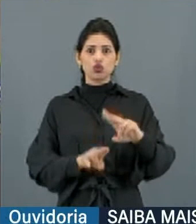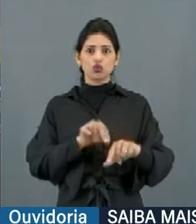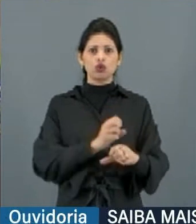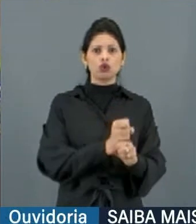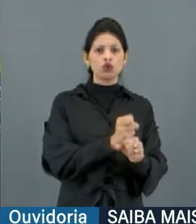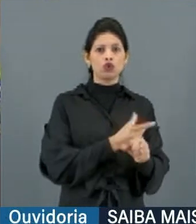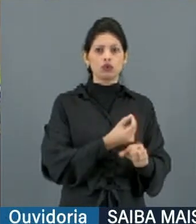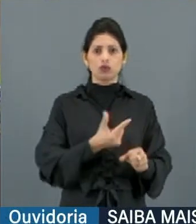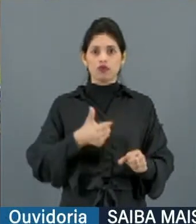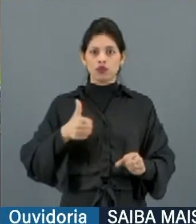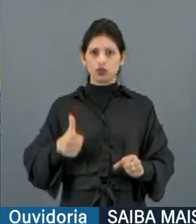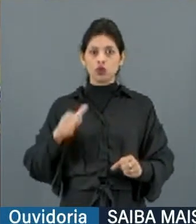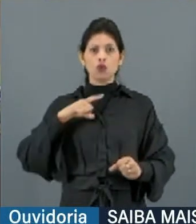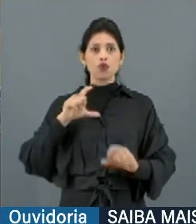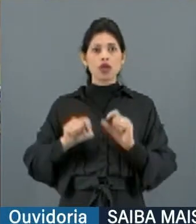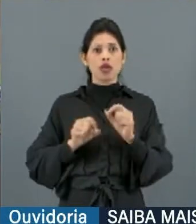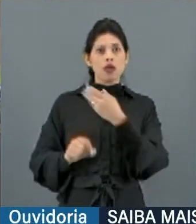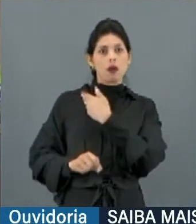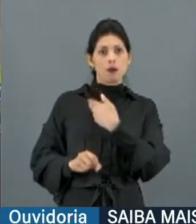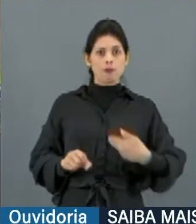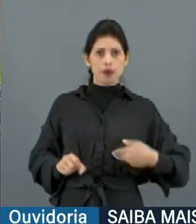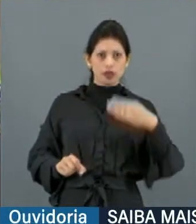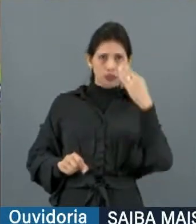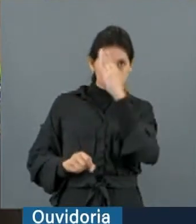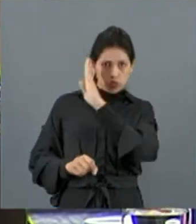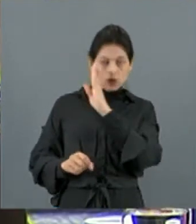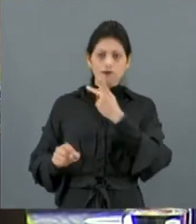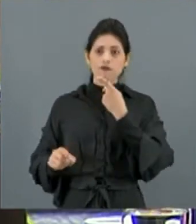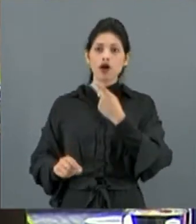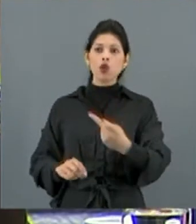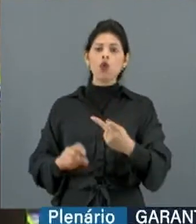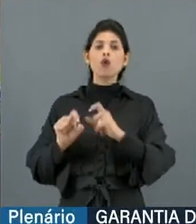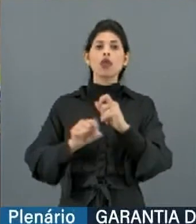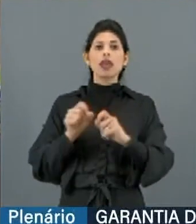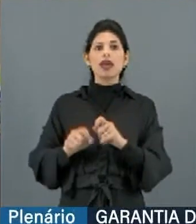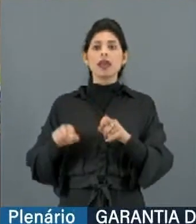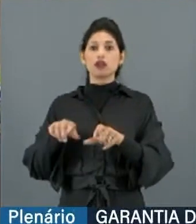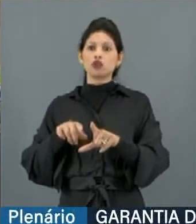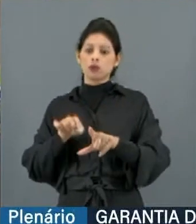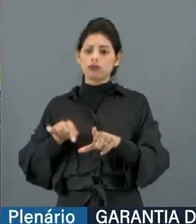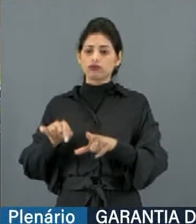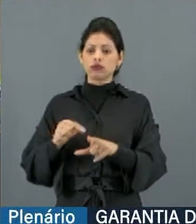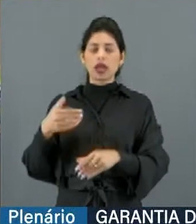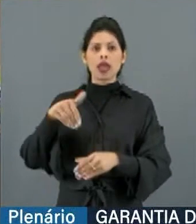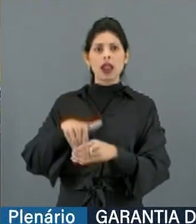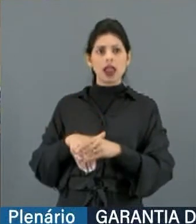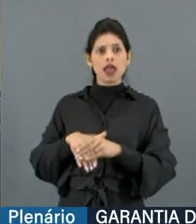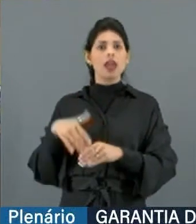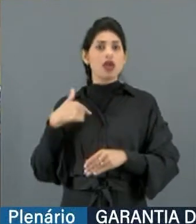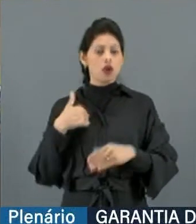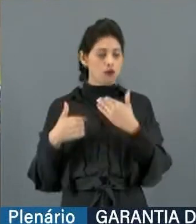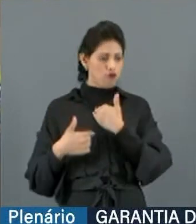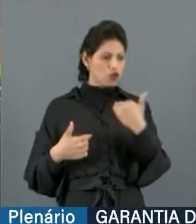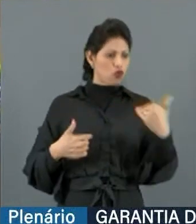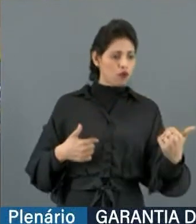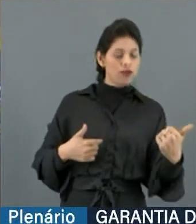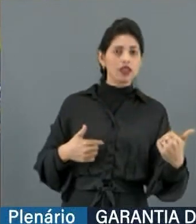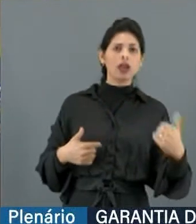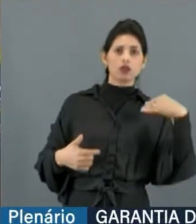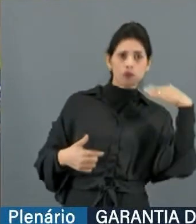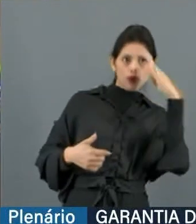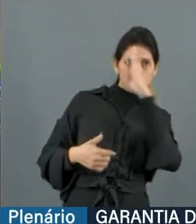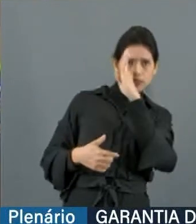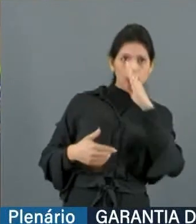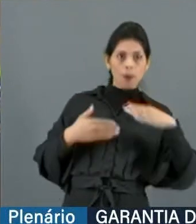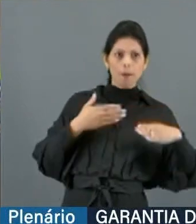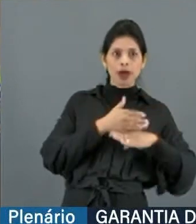na qual o então presidente discorreu sobre a segurança das urnas eletrônicas. Quero registrar que fui convocado pelo ex-presidente para participar da live, que durou cerca